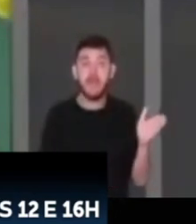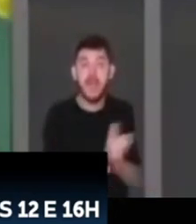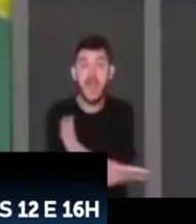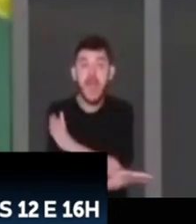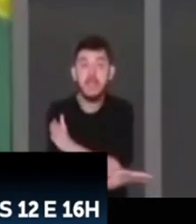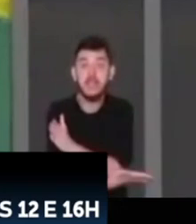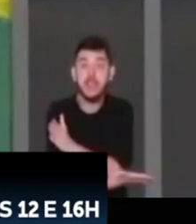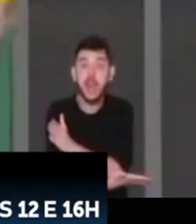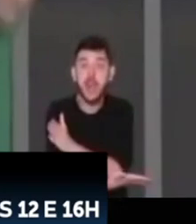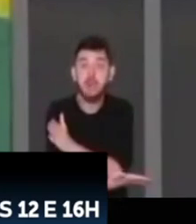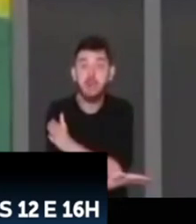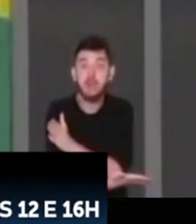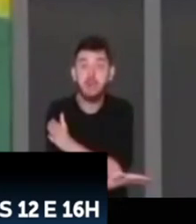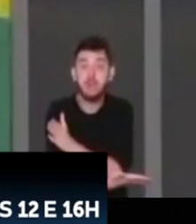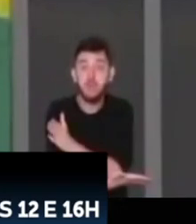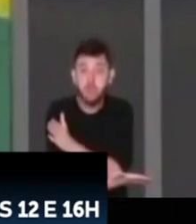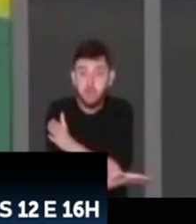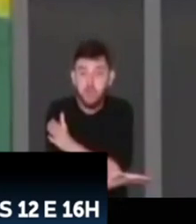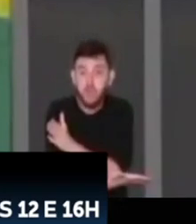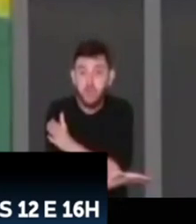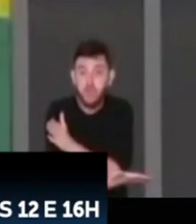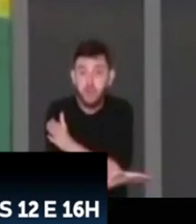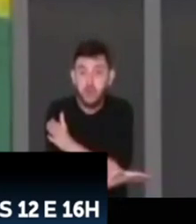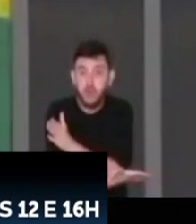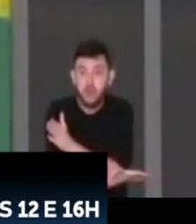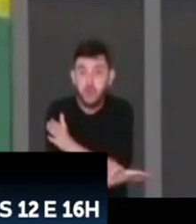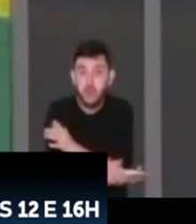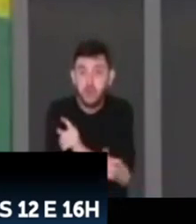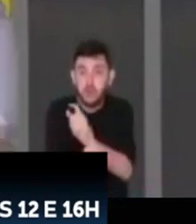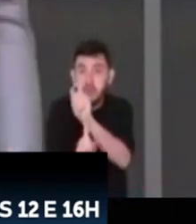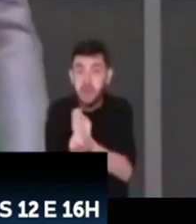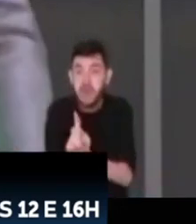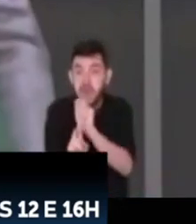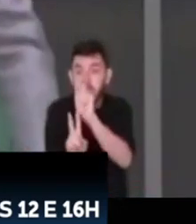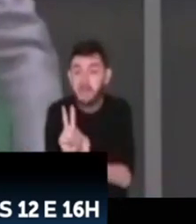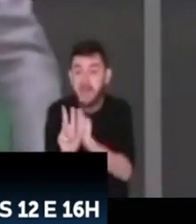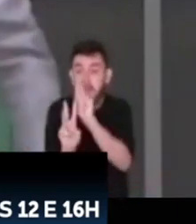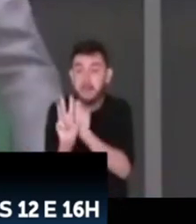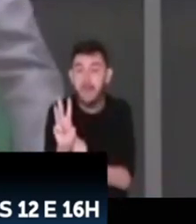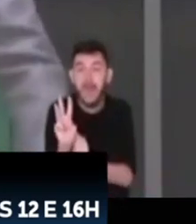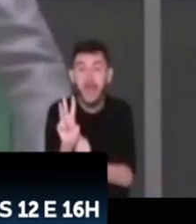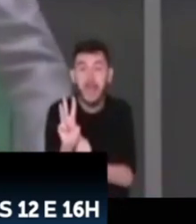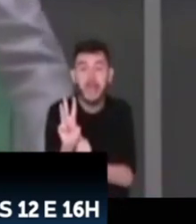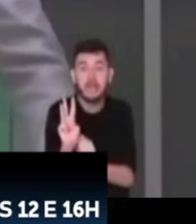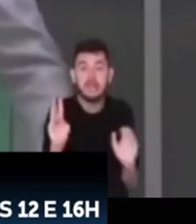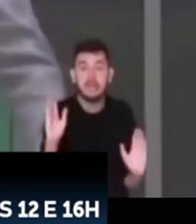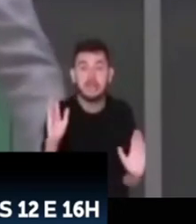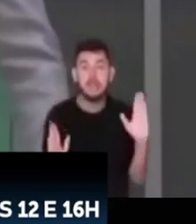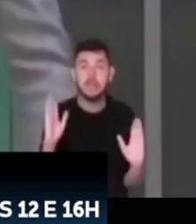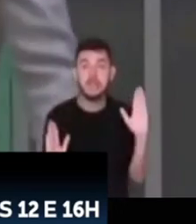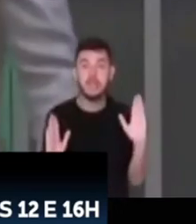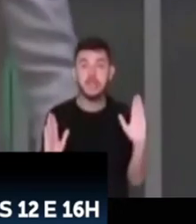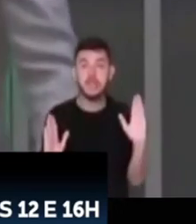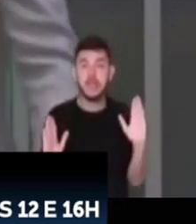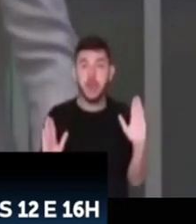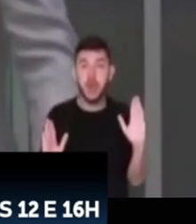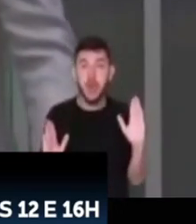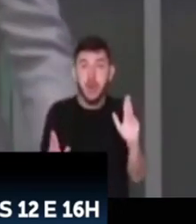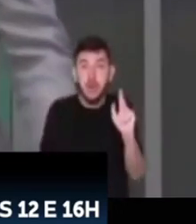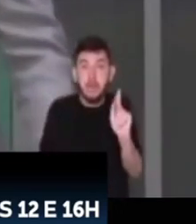arbitrariamente por 90 dias do posto que o povo lhe delegou.